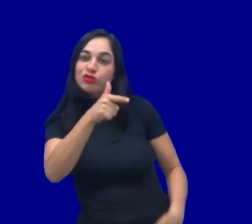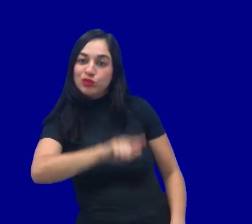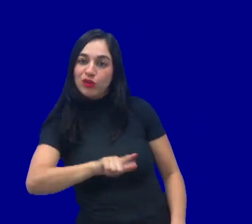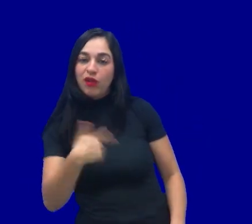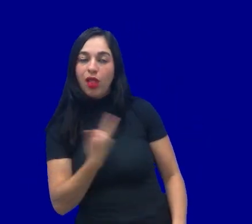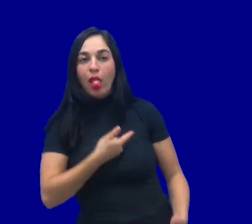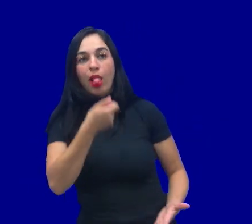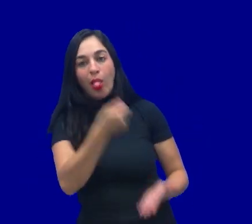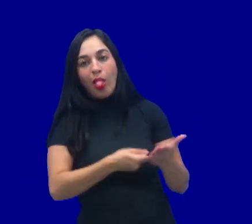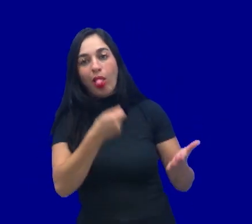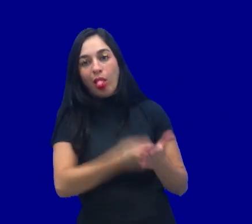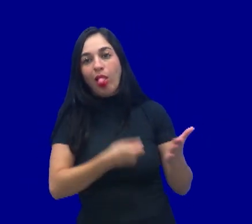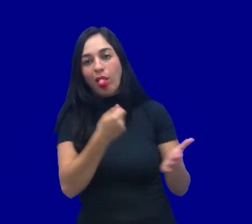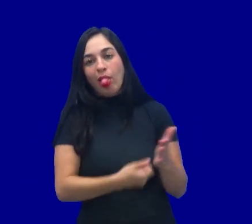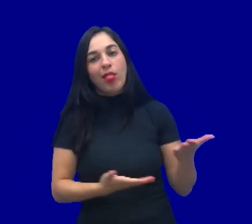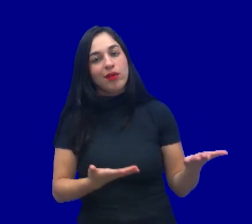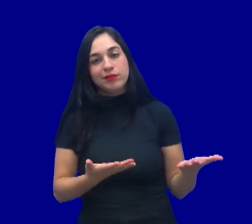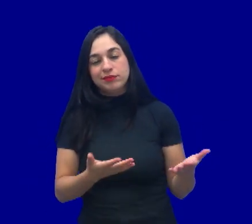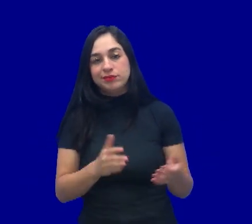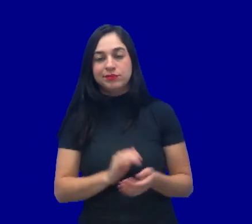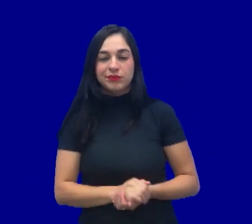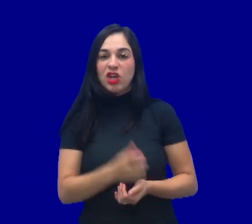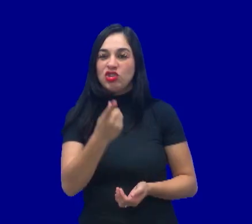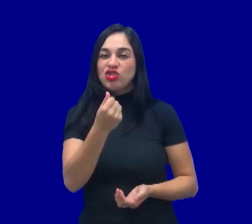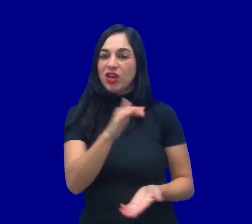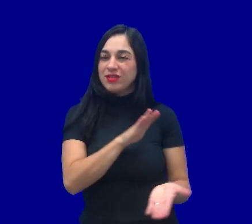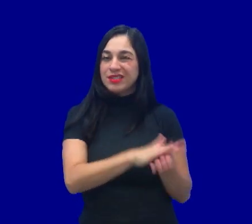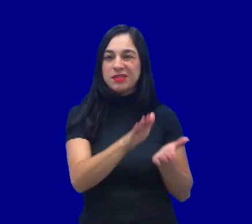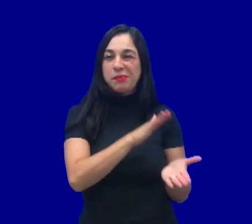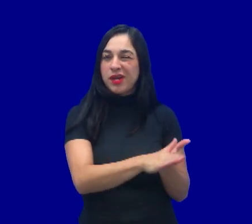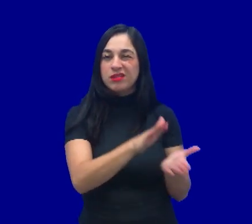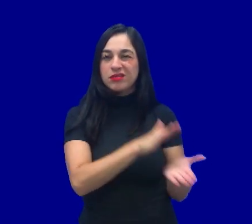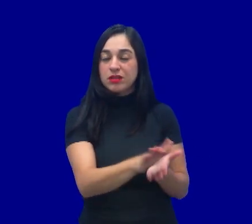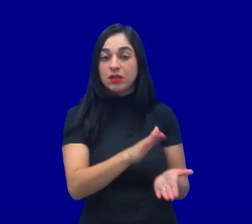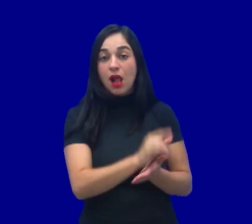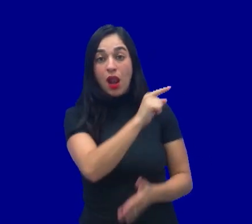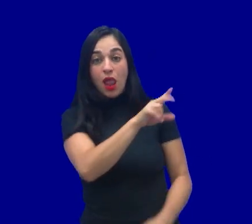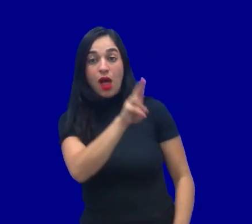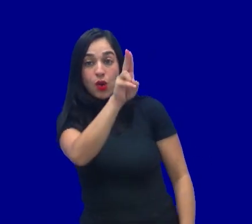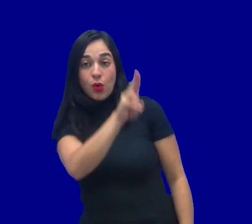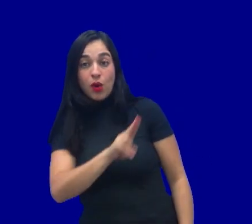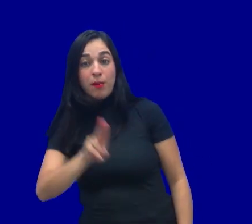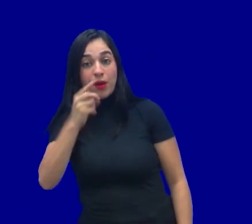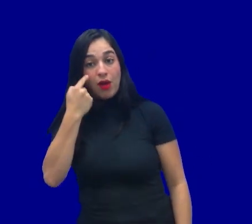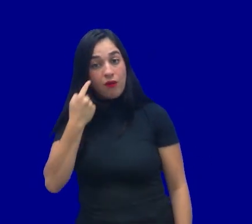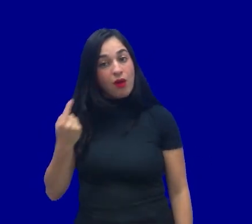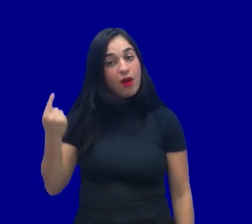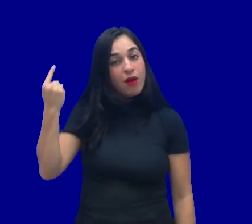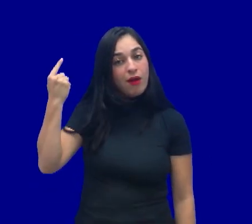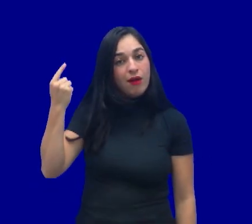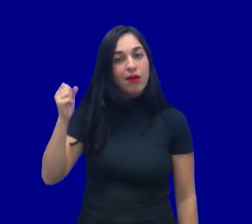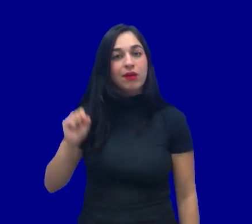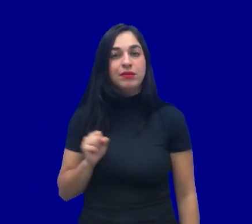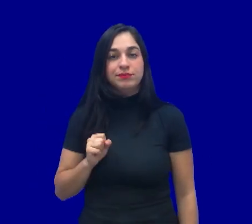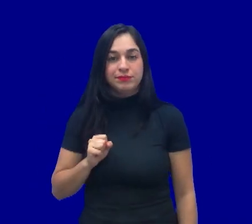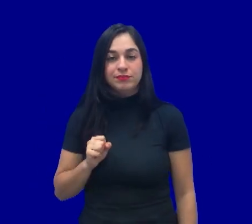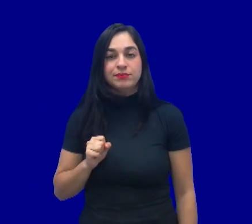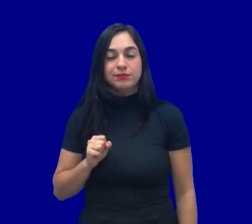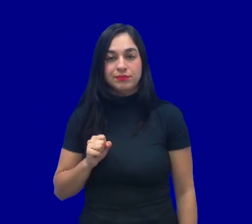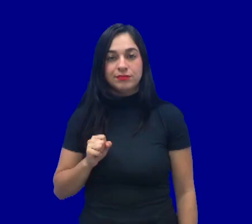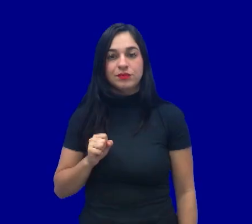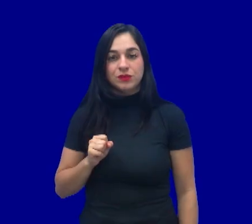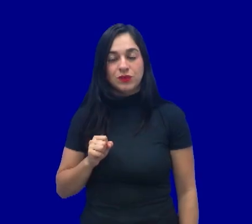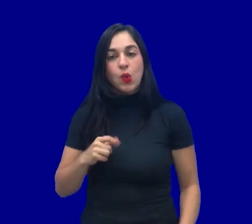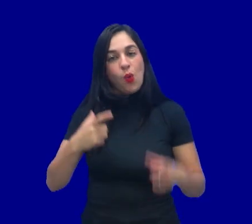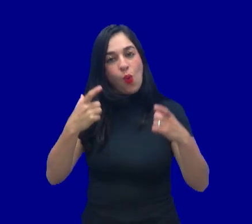significa que está rasgando dinheiro. Enquanto lá na área nobre, no Urbanova, dá uma olhada aí, Bike Point, coisa linda, hein?